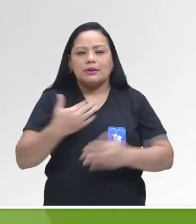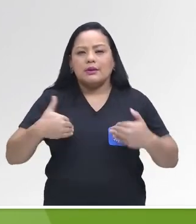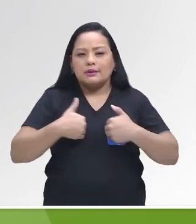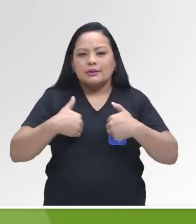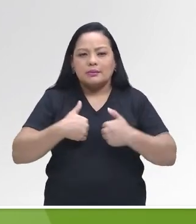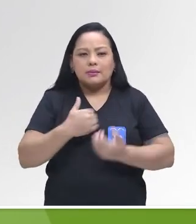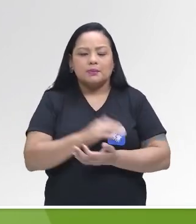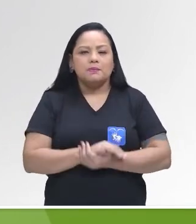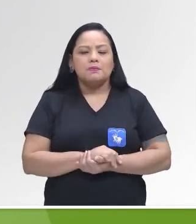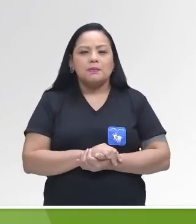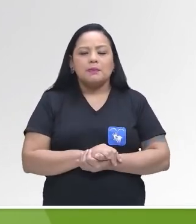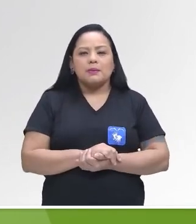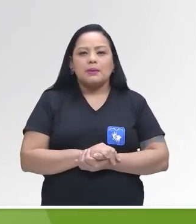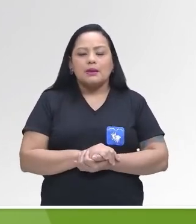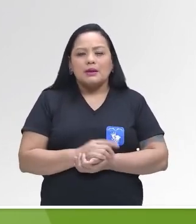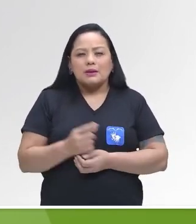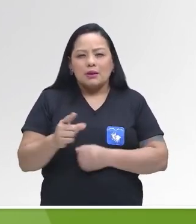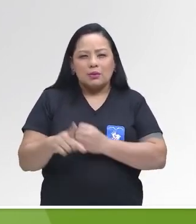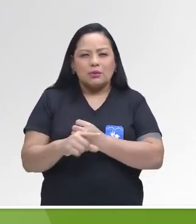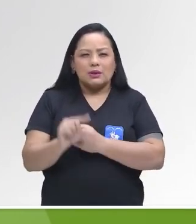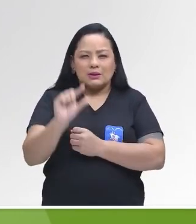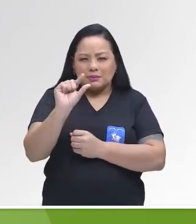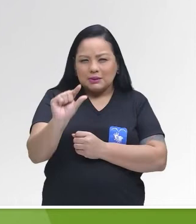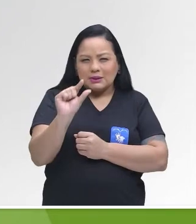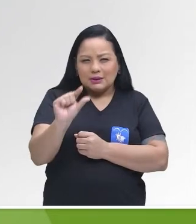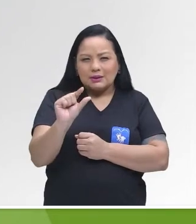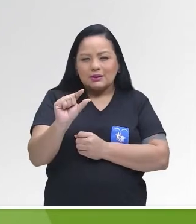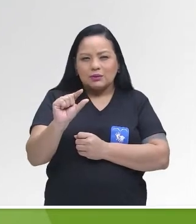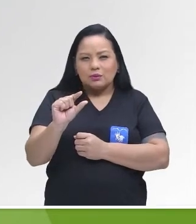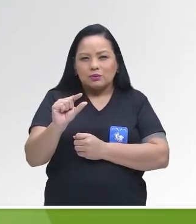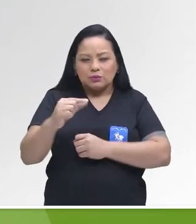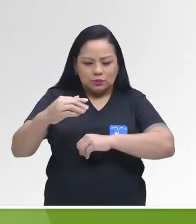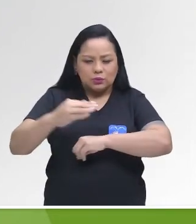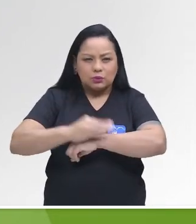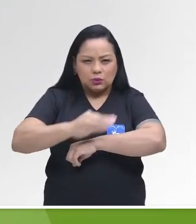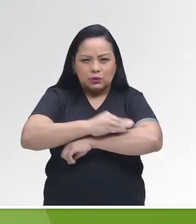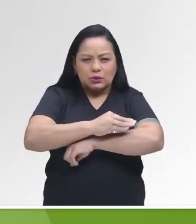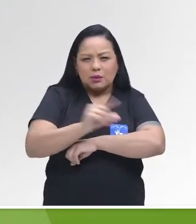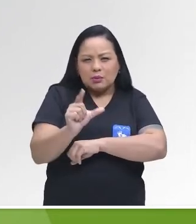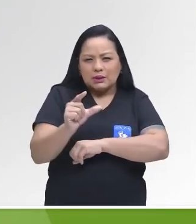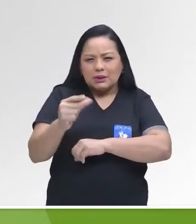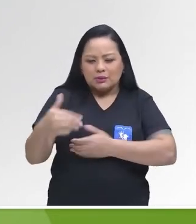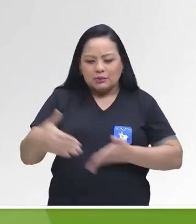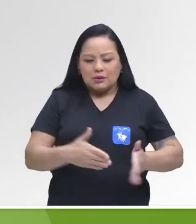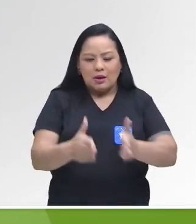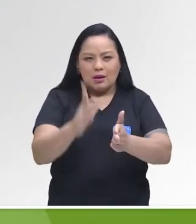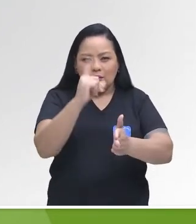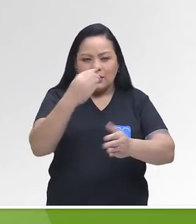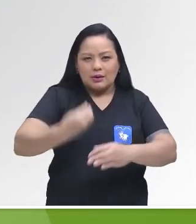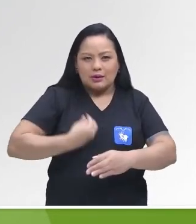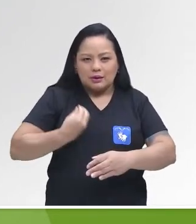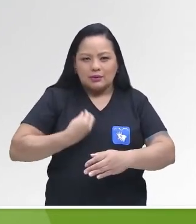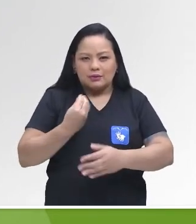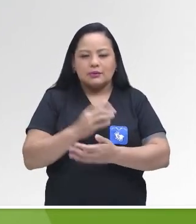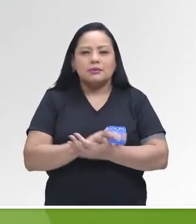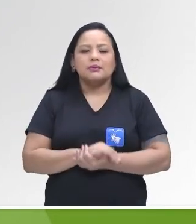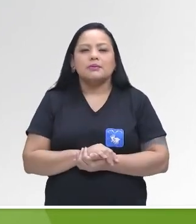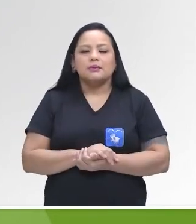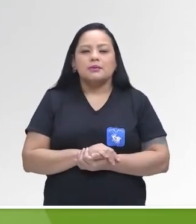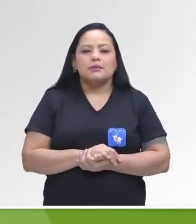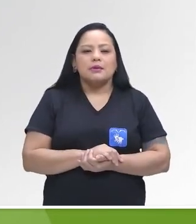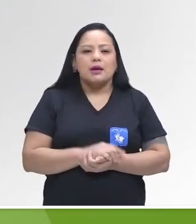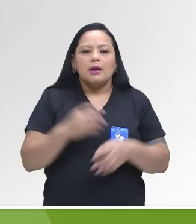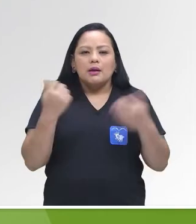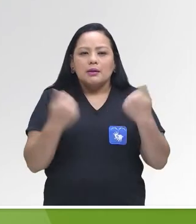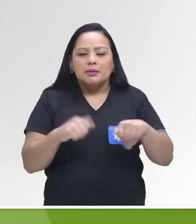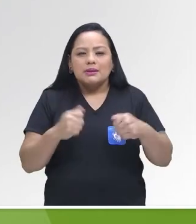animal. Então, as larvas, né, na verdade, ali na fase aquática dos girinos, são aquáticas, né? Então, porque eles vão